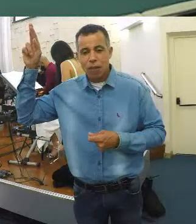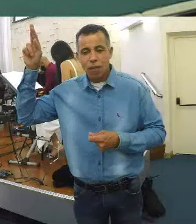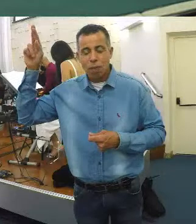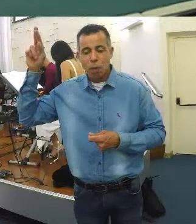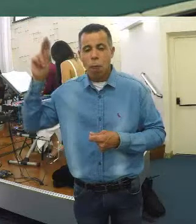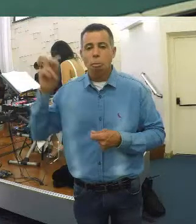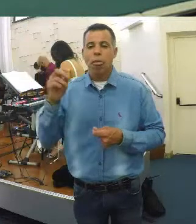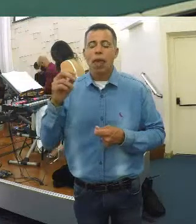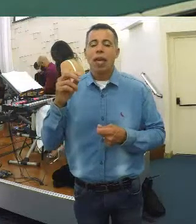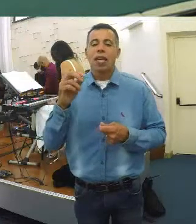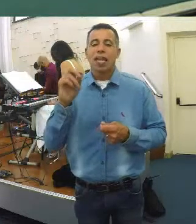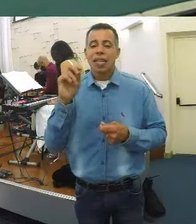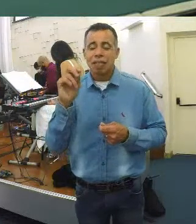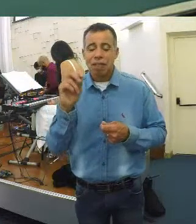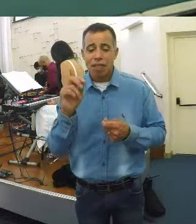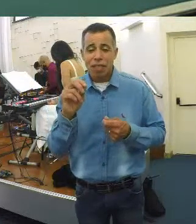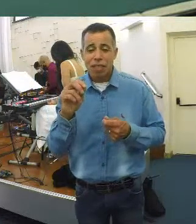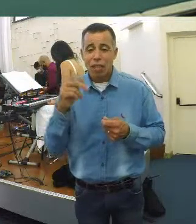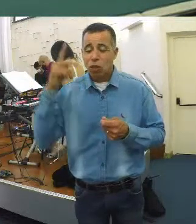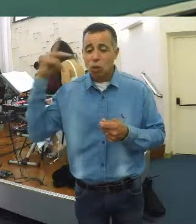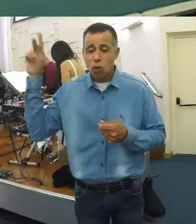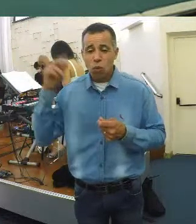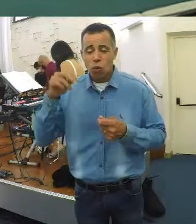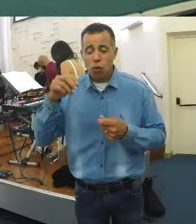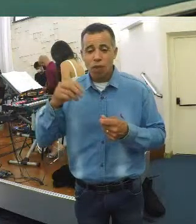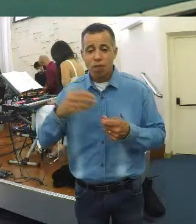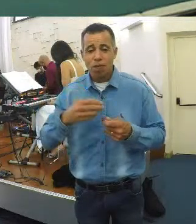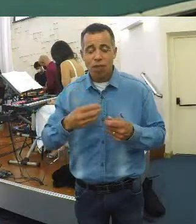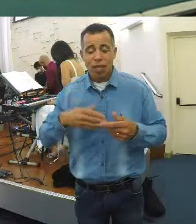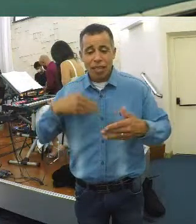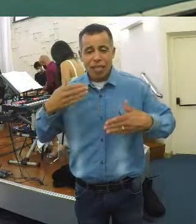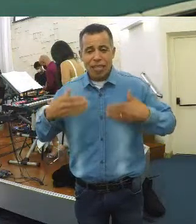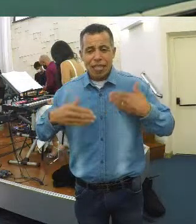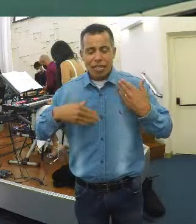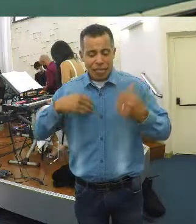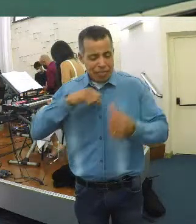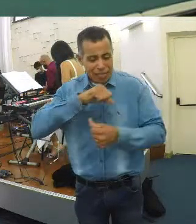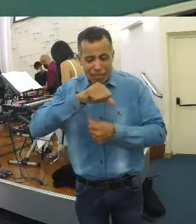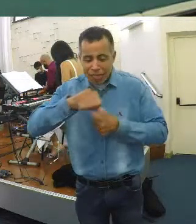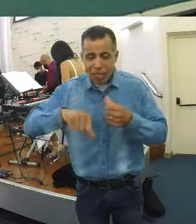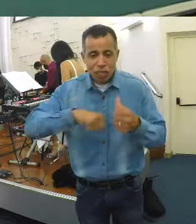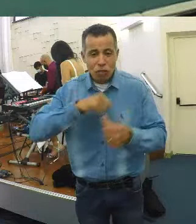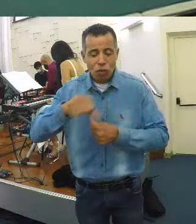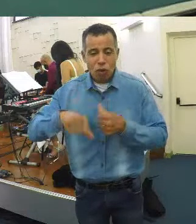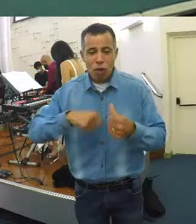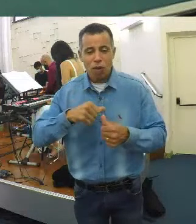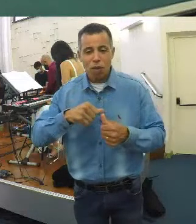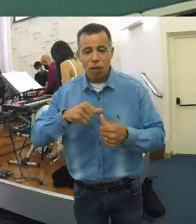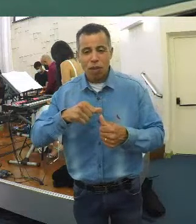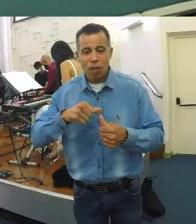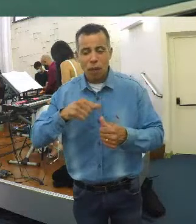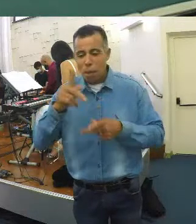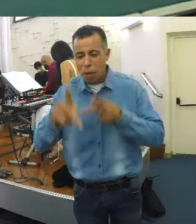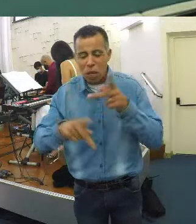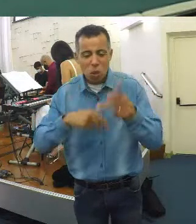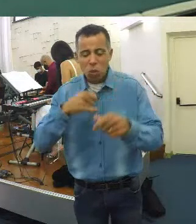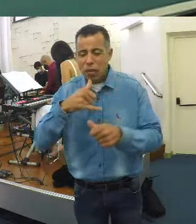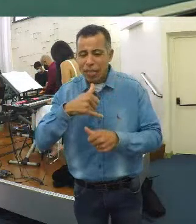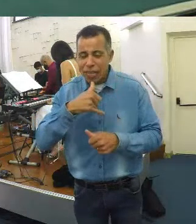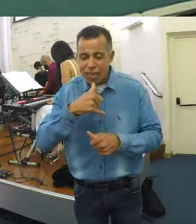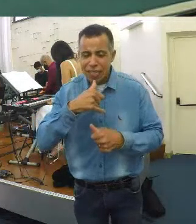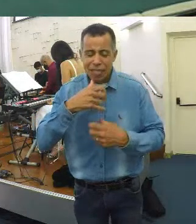aqui atribulados, que a Tua alegria contamine aqueles que estão